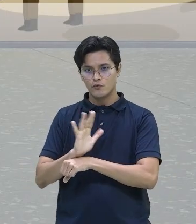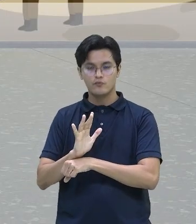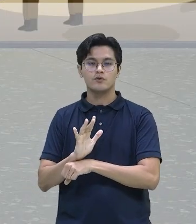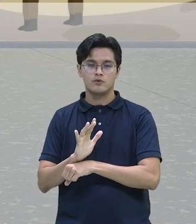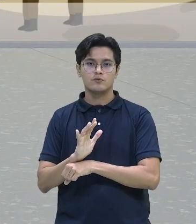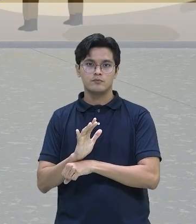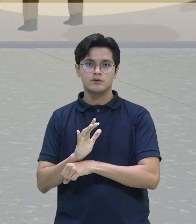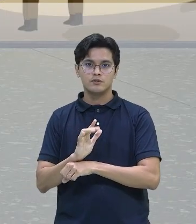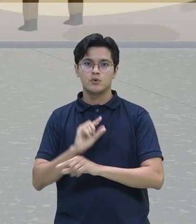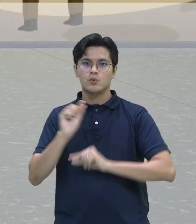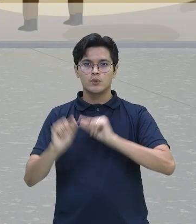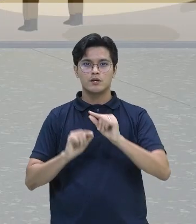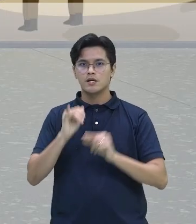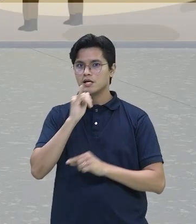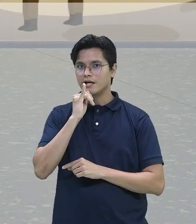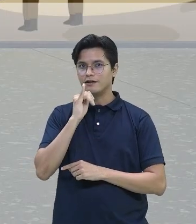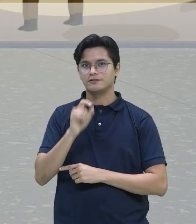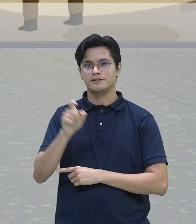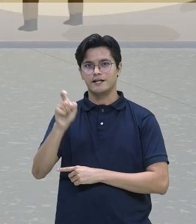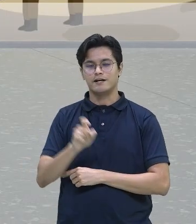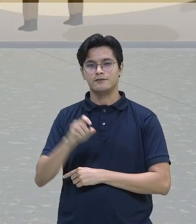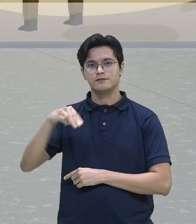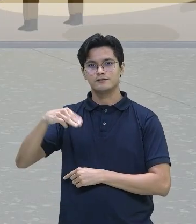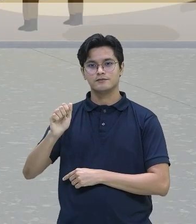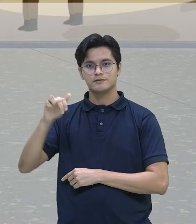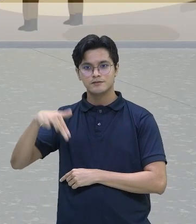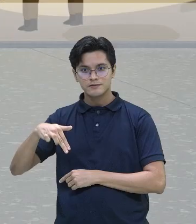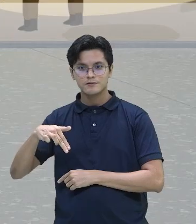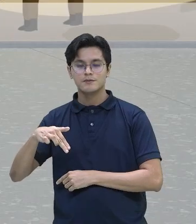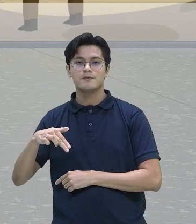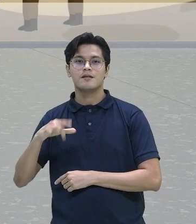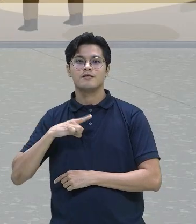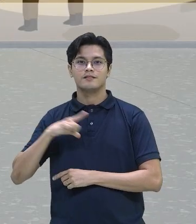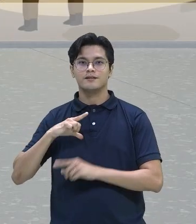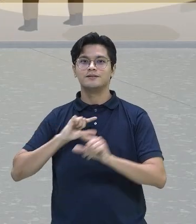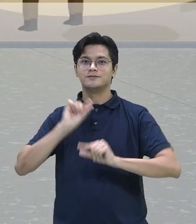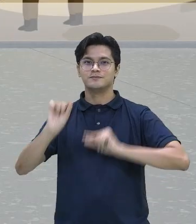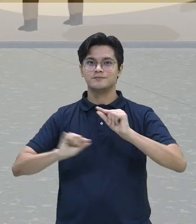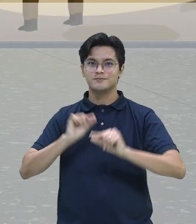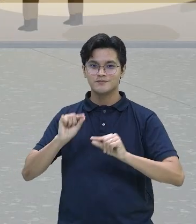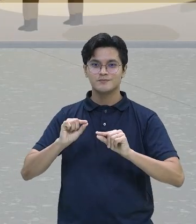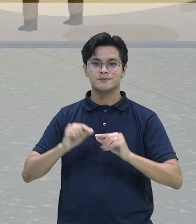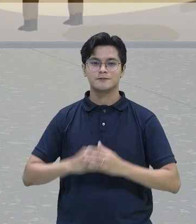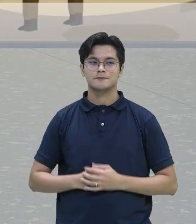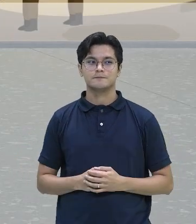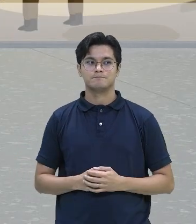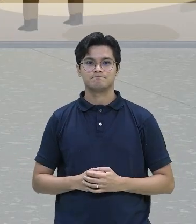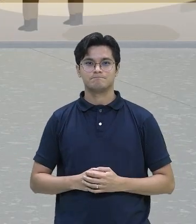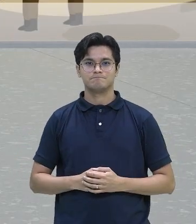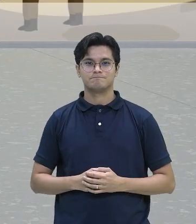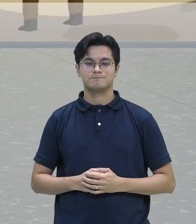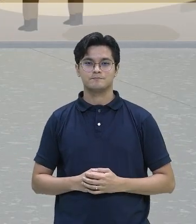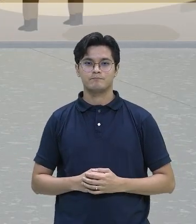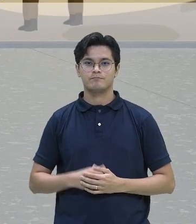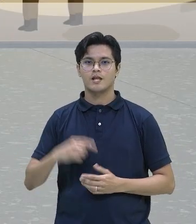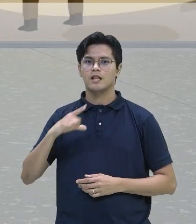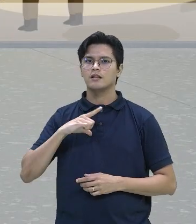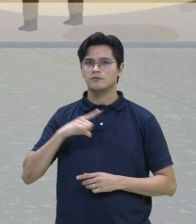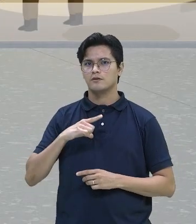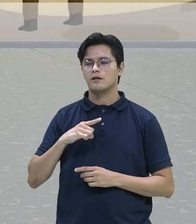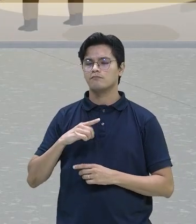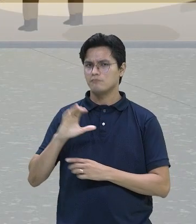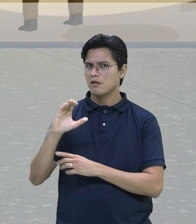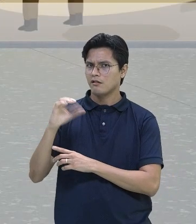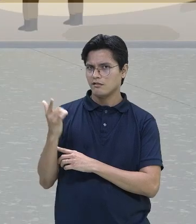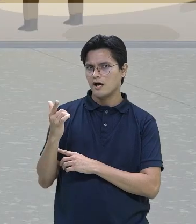filme é X-Men Primeira Classe. Eles trazem, assim, claro, que é muito, tipo assim, é muito ficção, né?